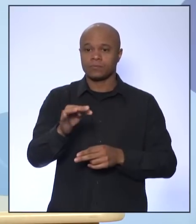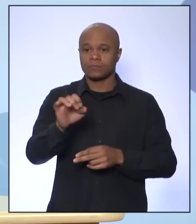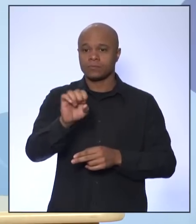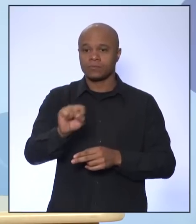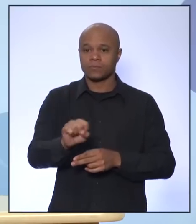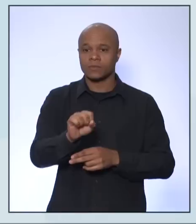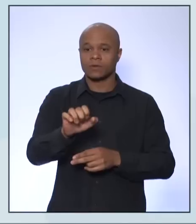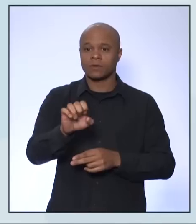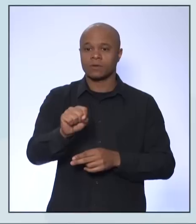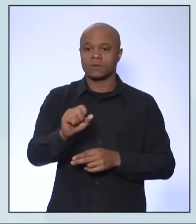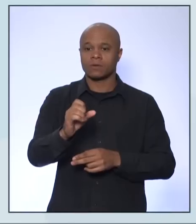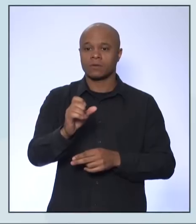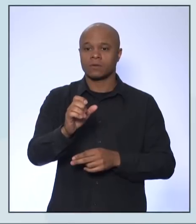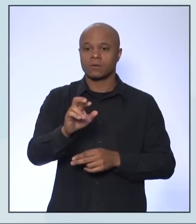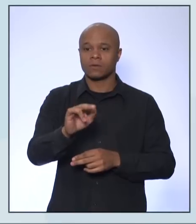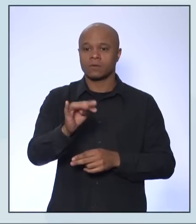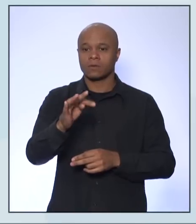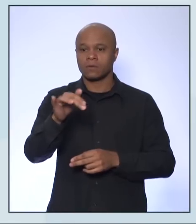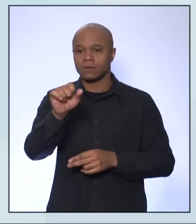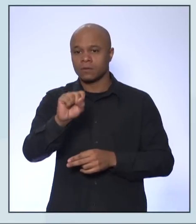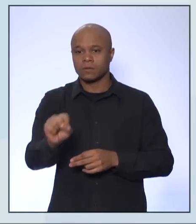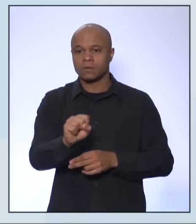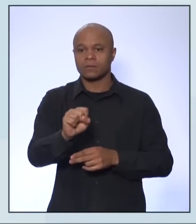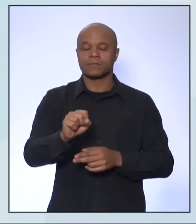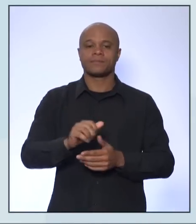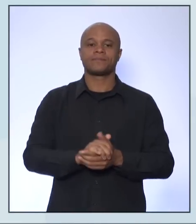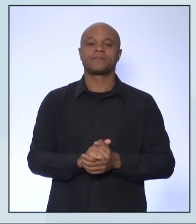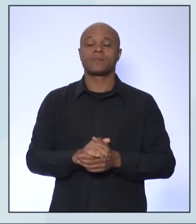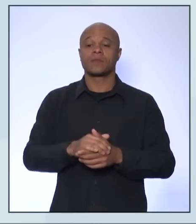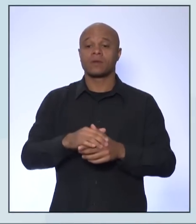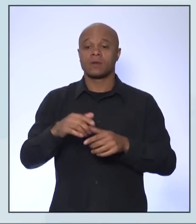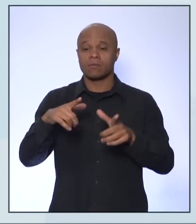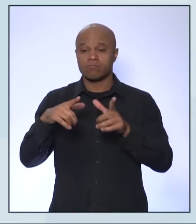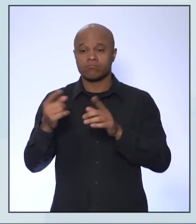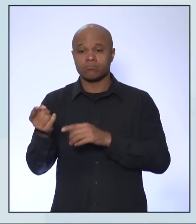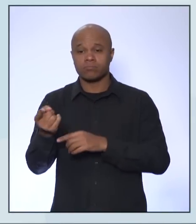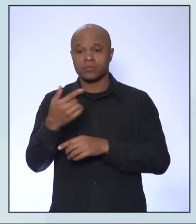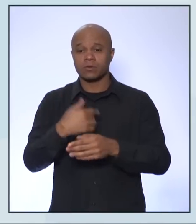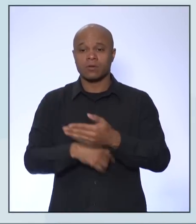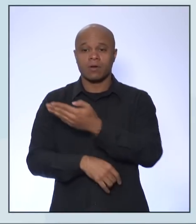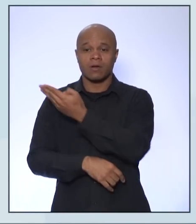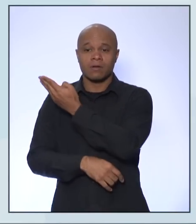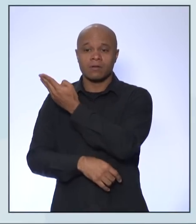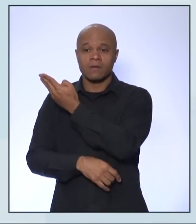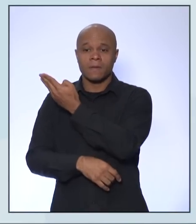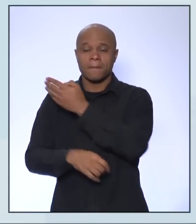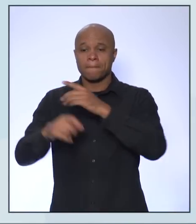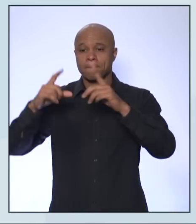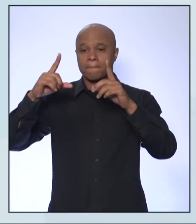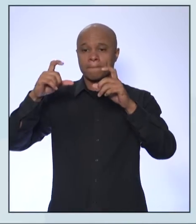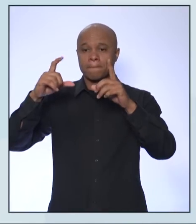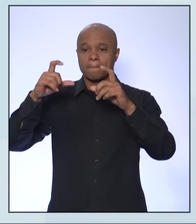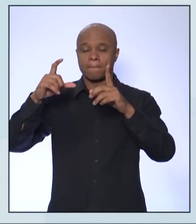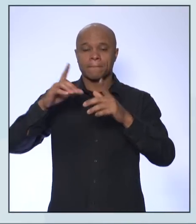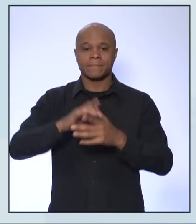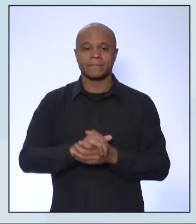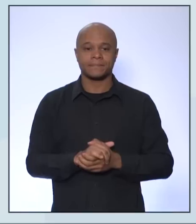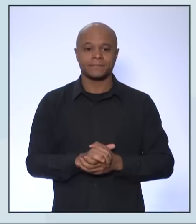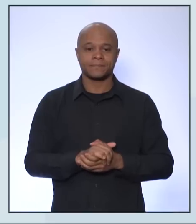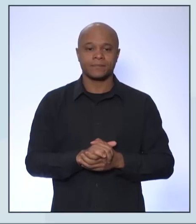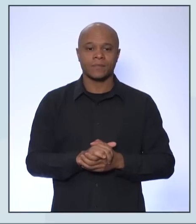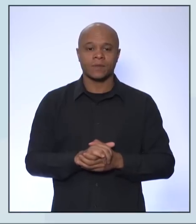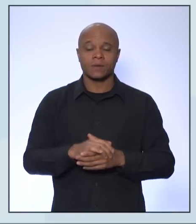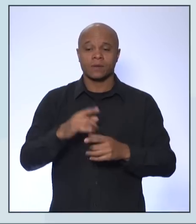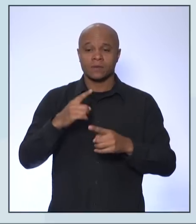uma atividade na tela. Então, assim, queridos estudantes, tirem um print dessa tela e é uma sugestão